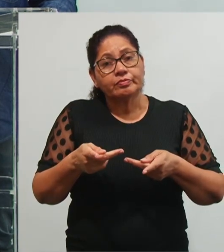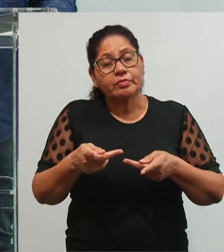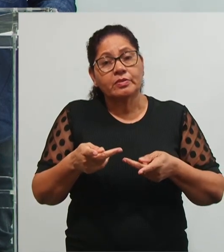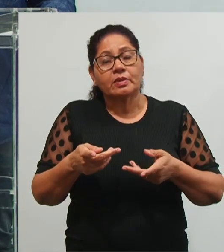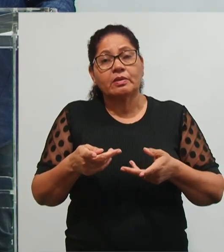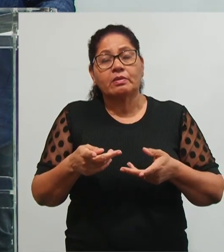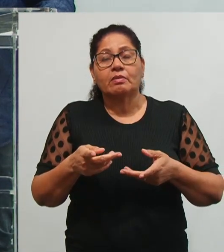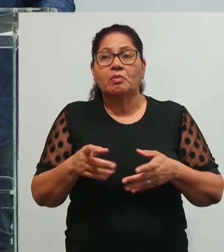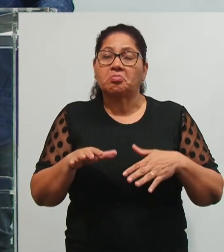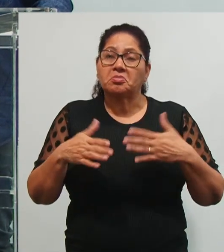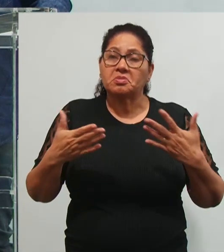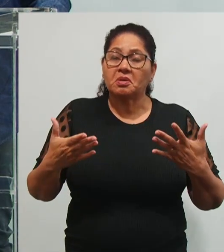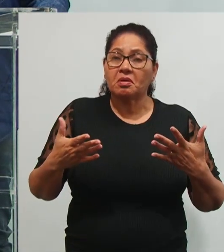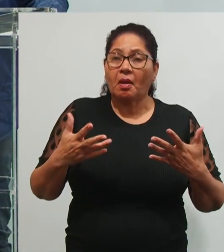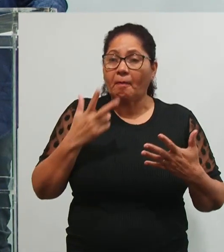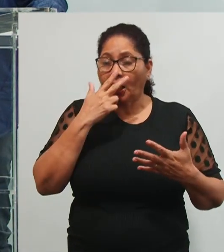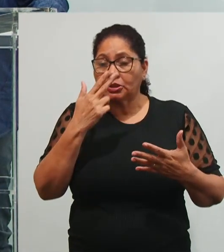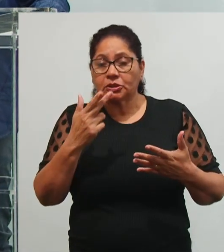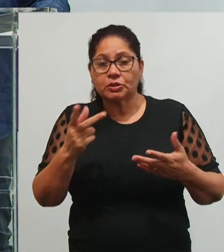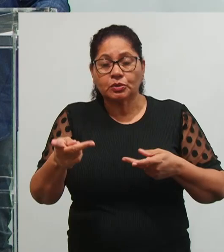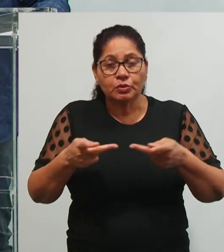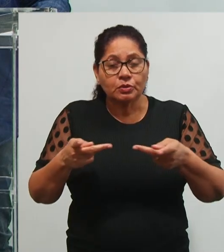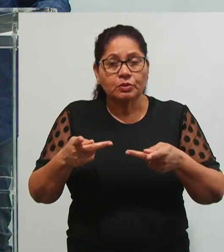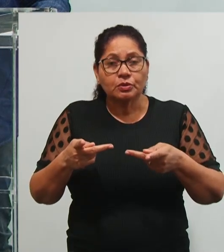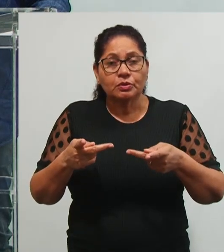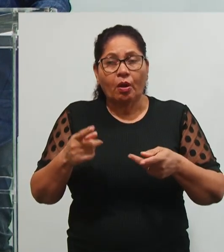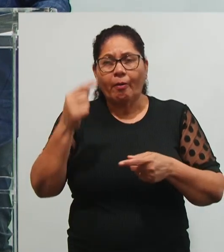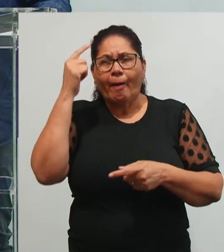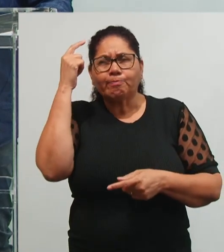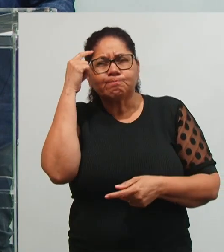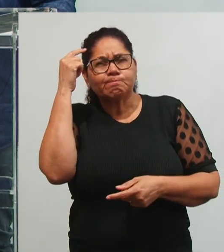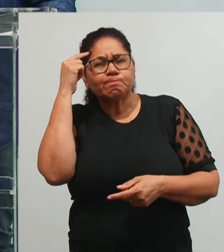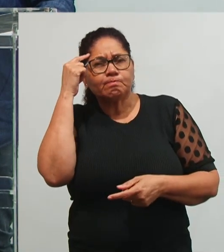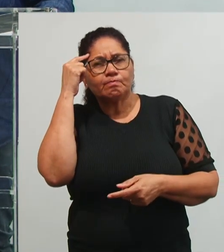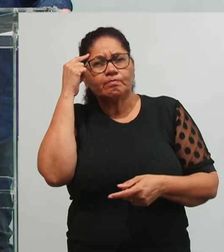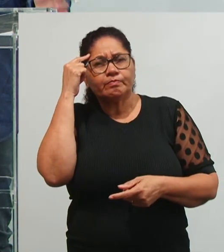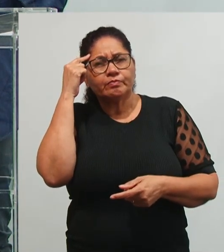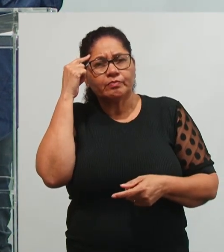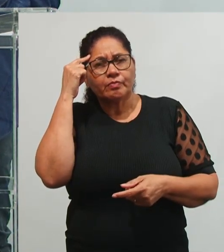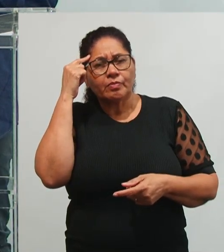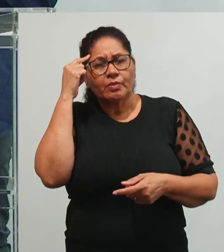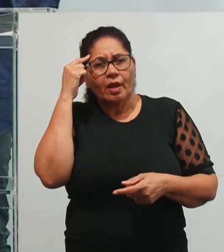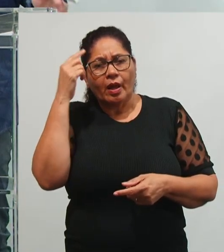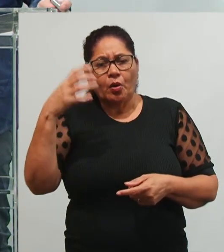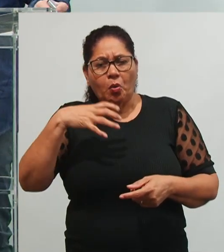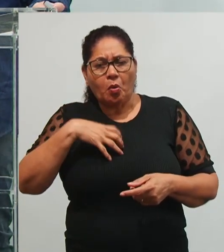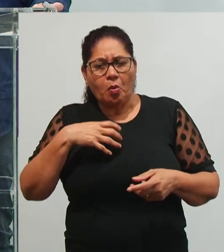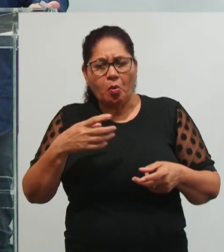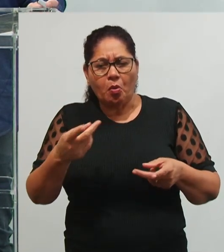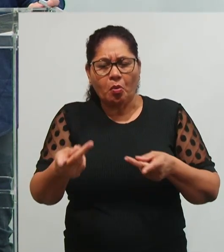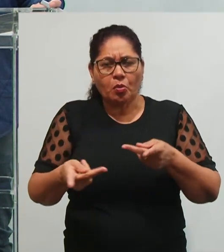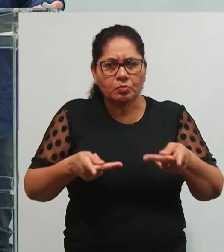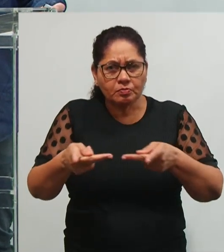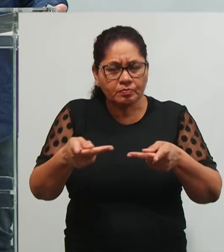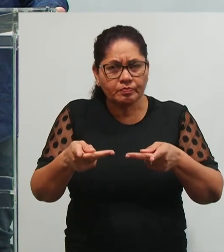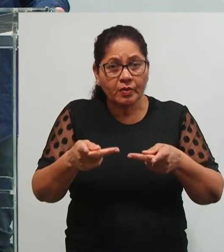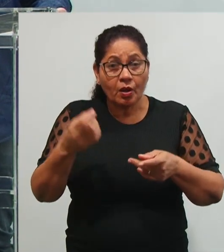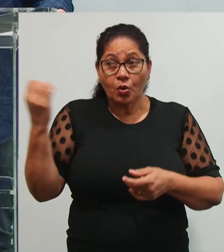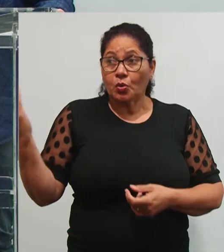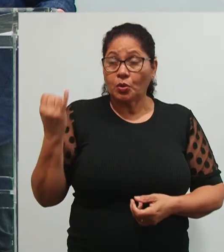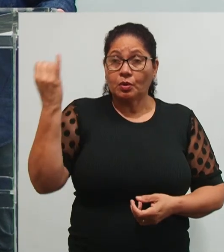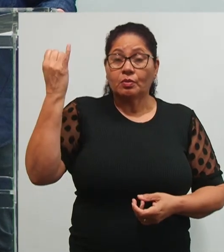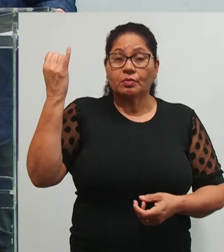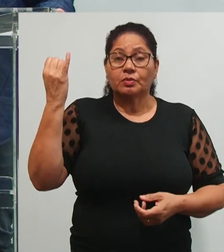uma intenção de projetos. A gente começa a pensar, colocar ideias em formas de projeto. E também o